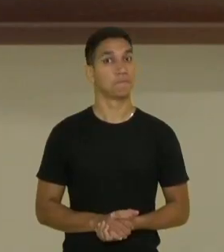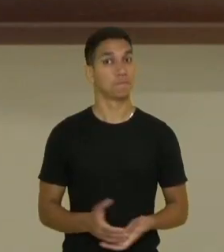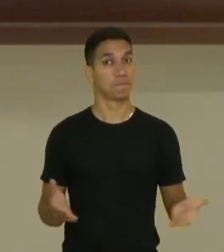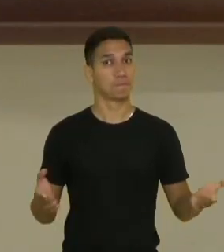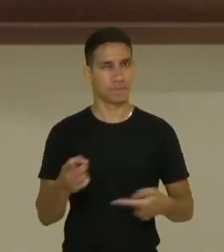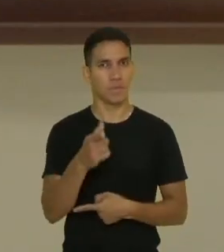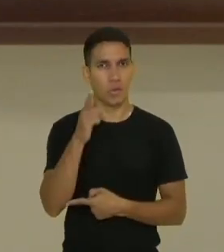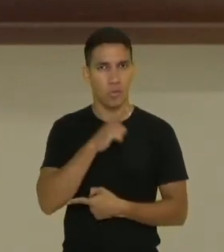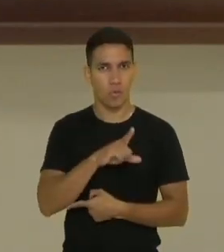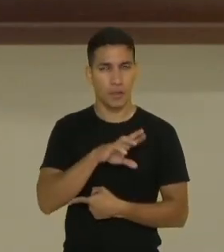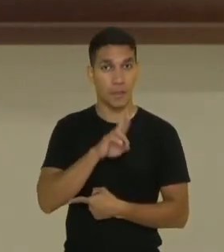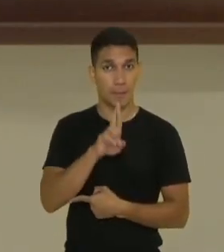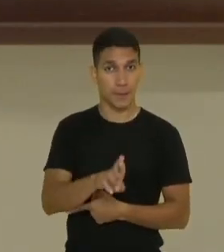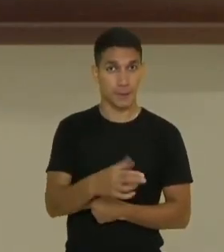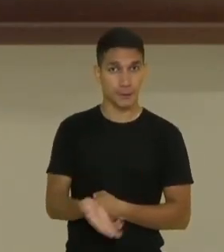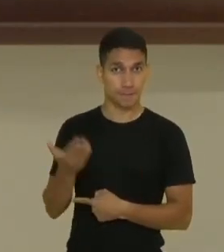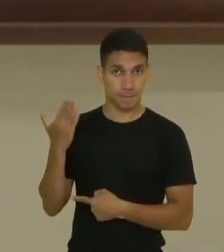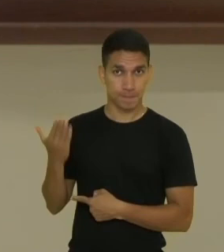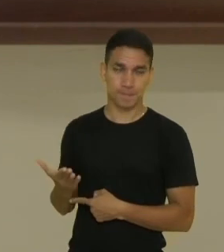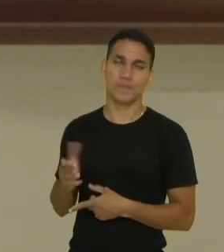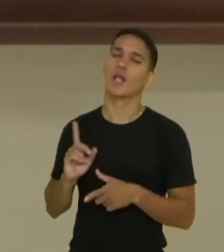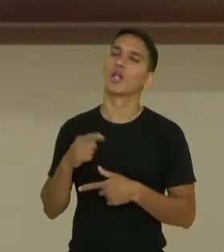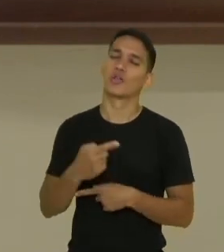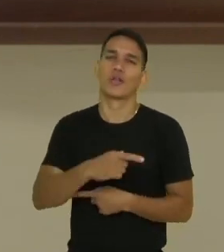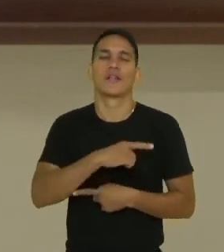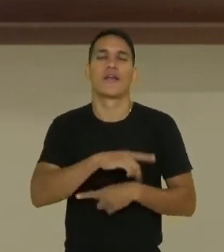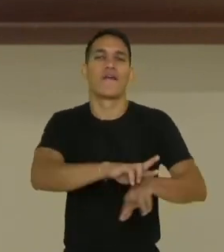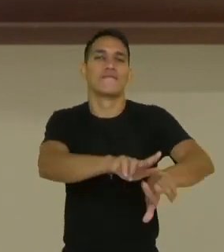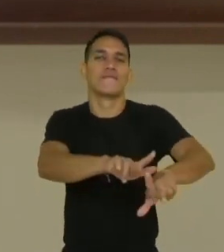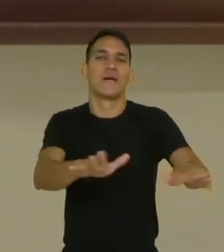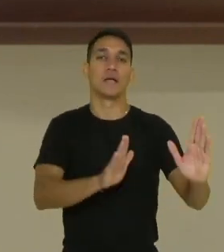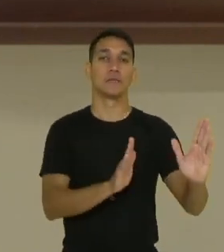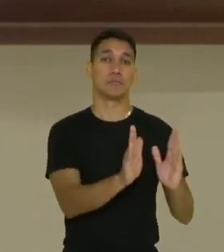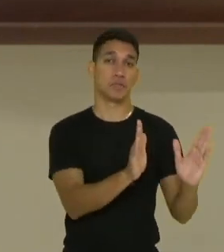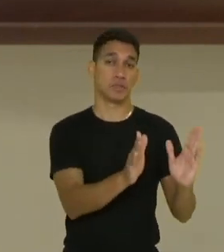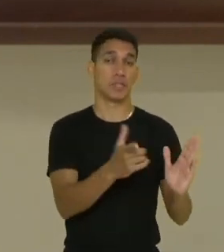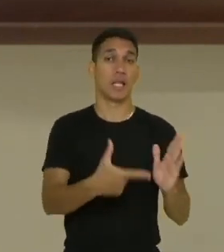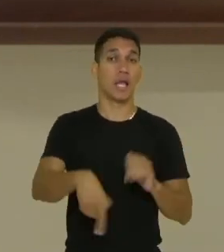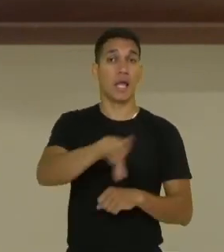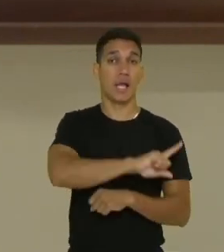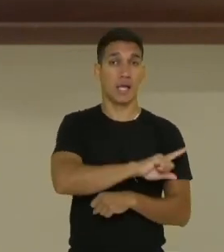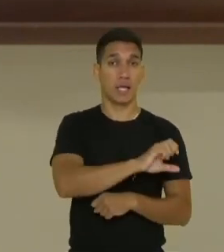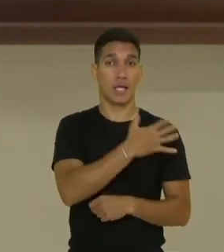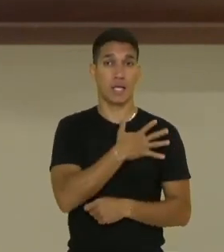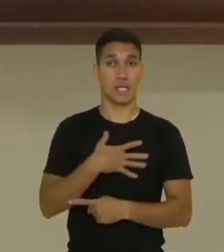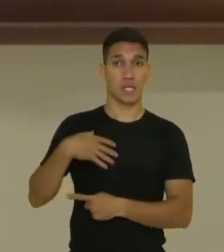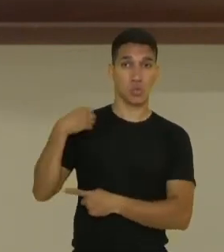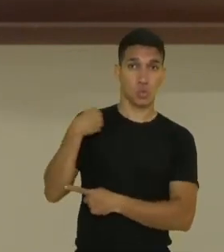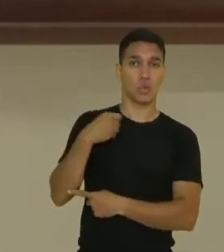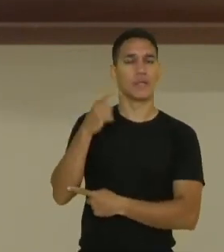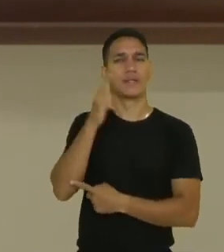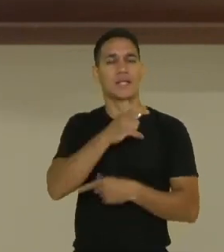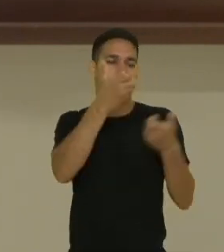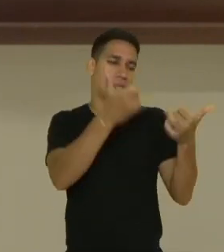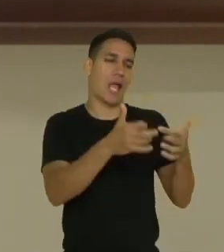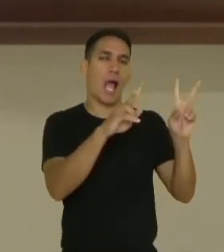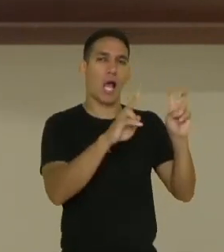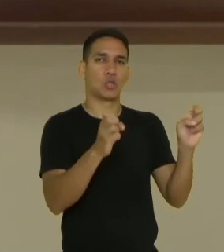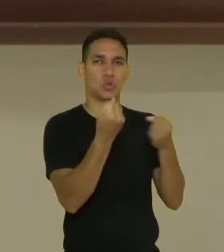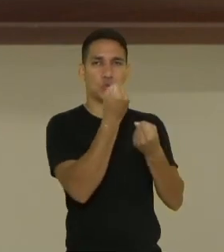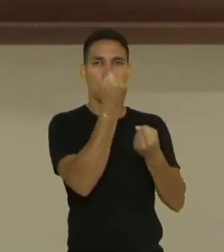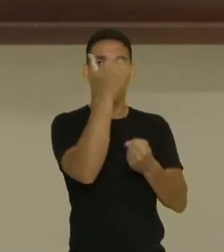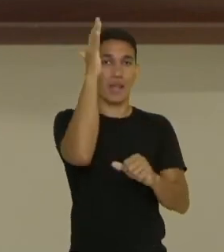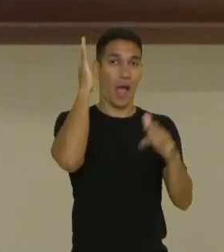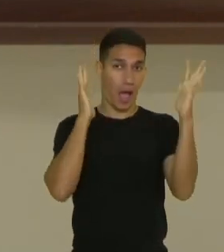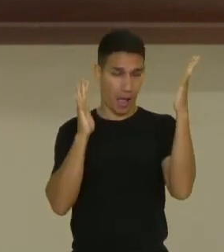E aí, pessoal, conseguiram responder? Então, a gente tem vários períodos, né? O pré-socrático, que fala sobre a natureza. O socrático,